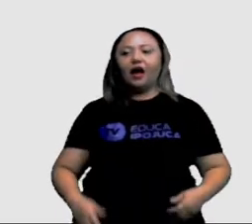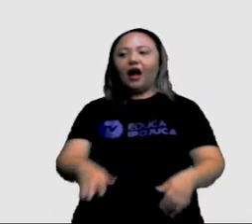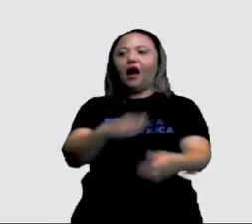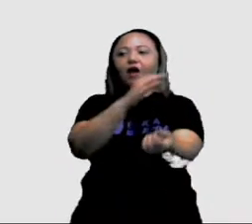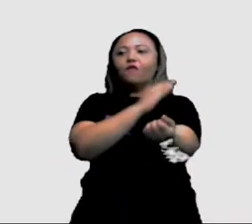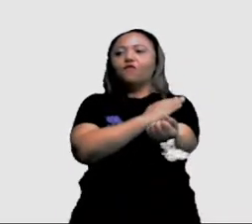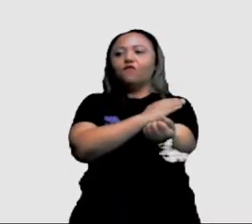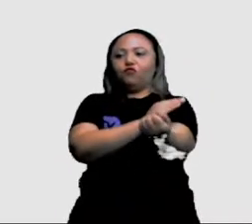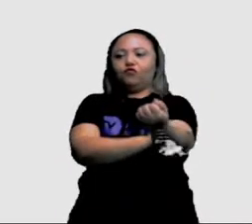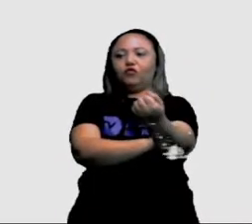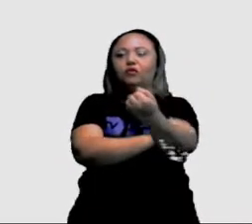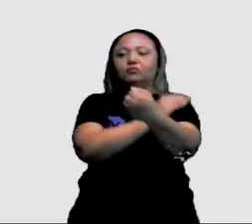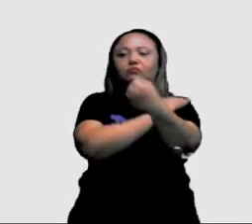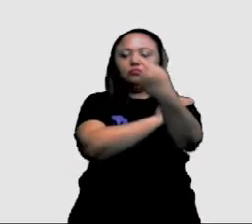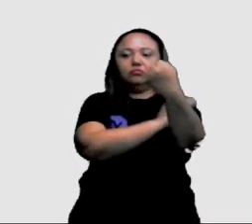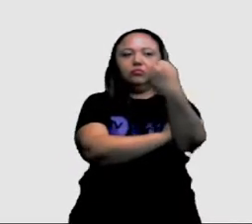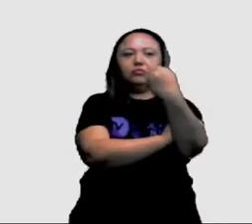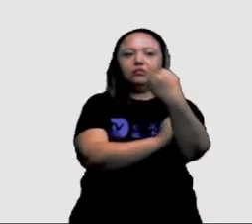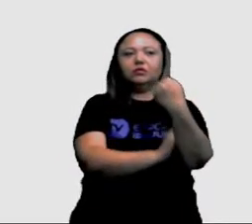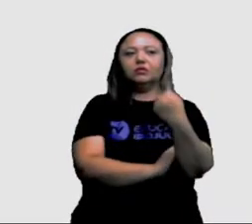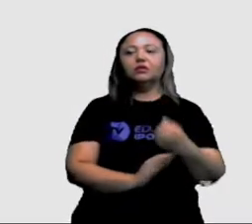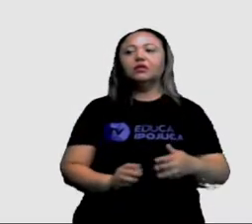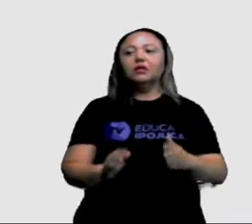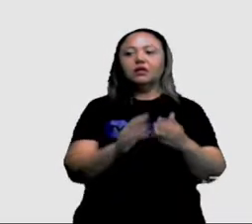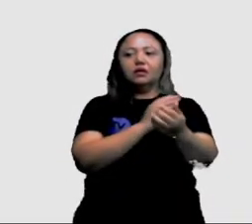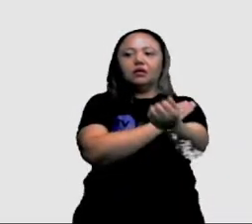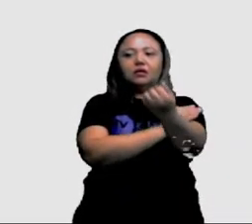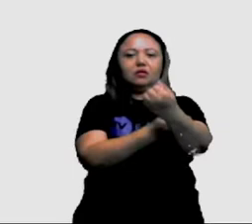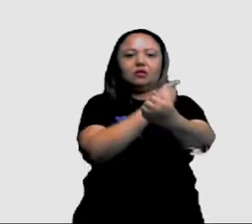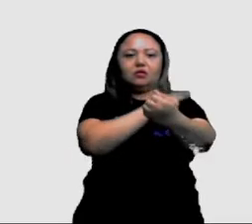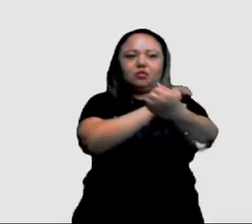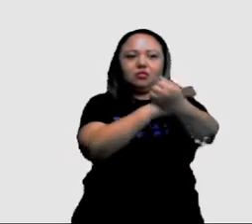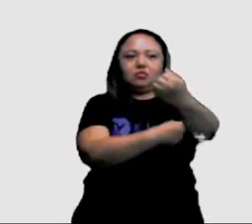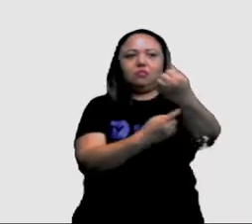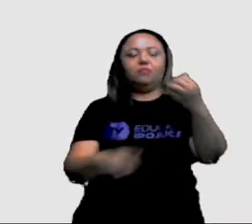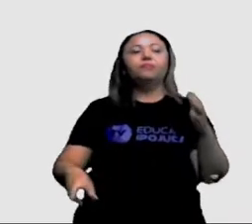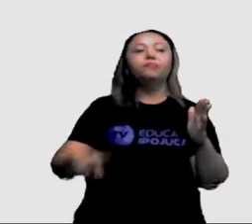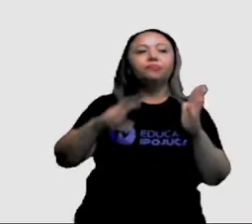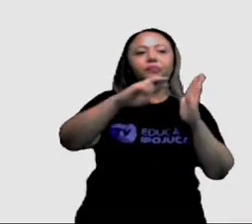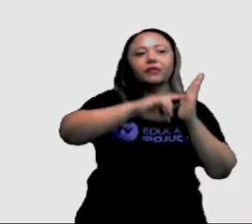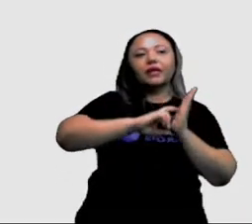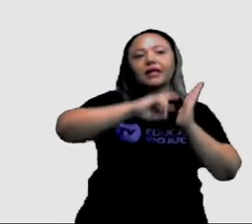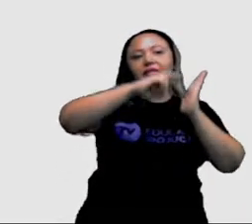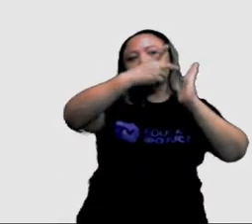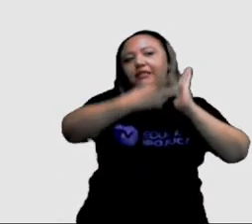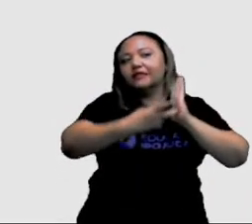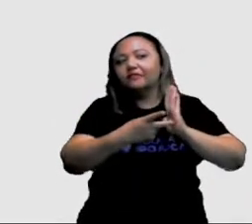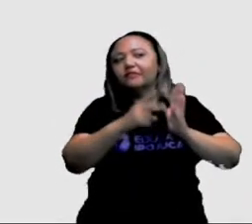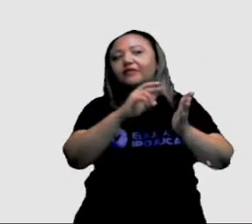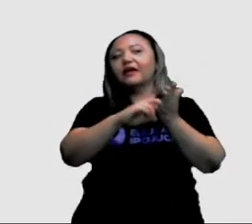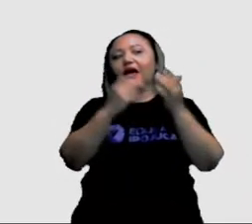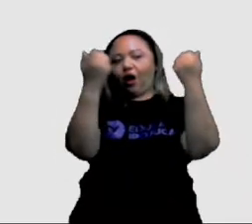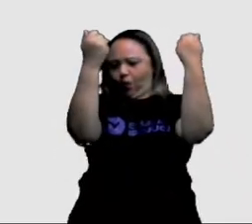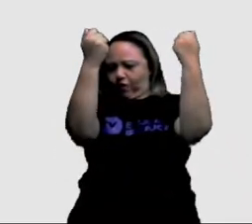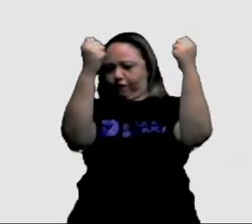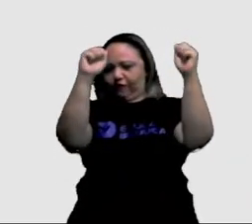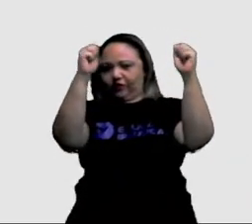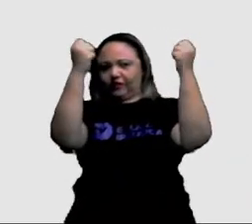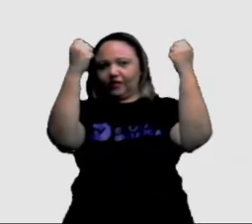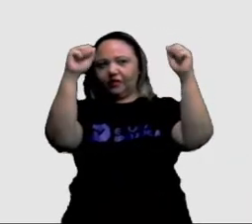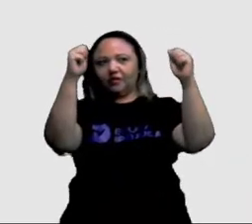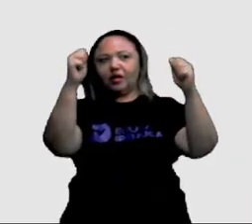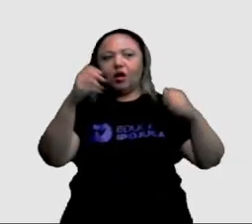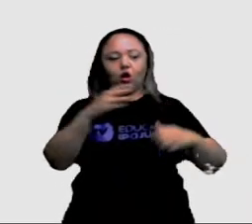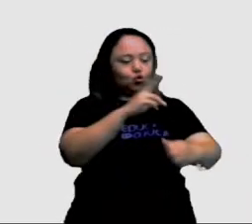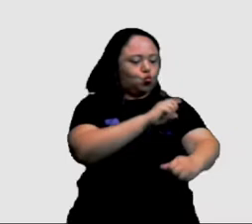força. A força, segundo Kramer, é uma capacidade física relacionada à